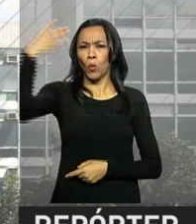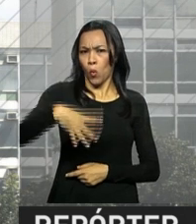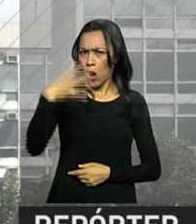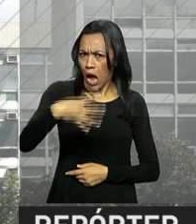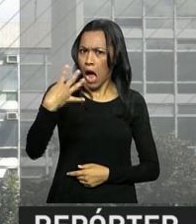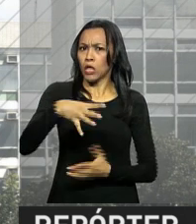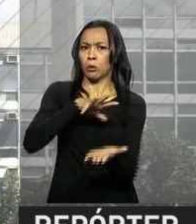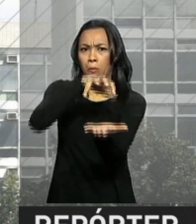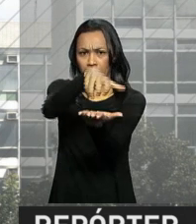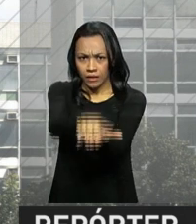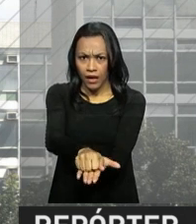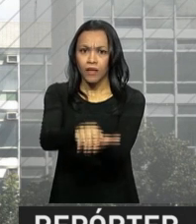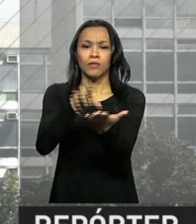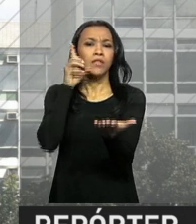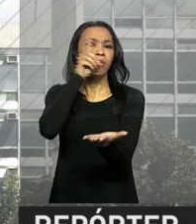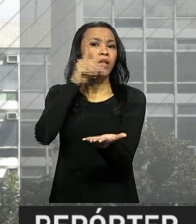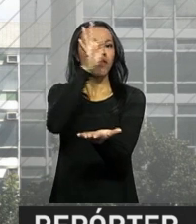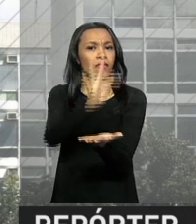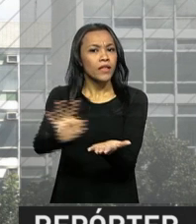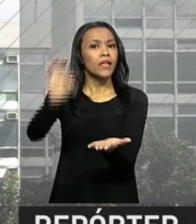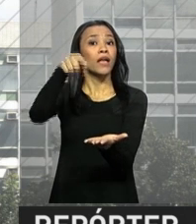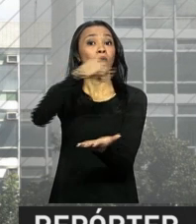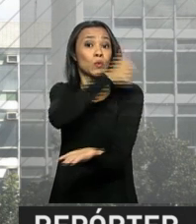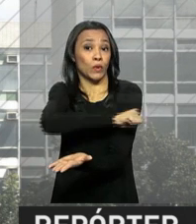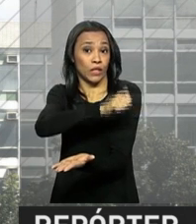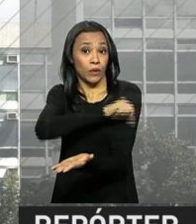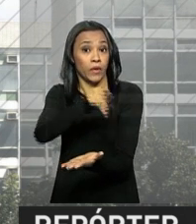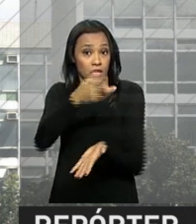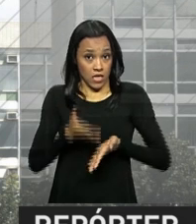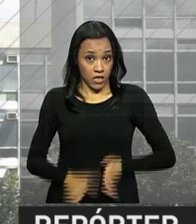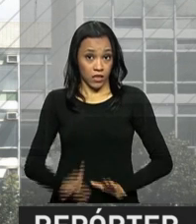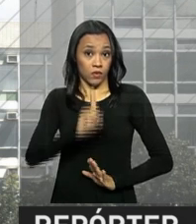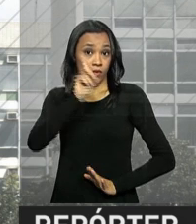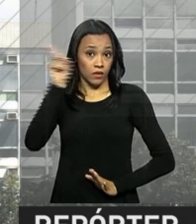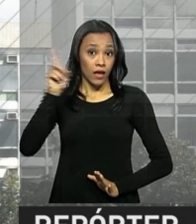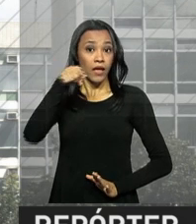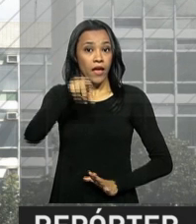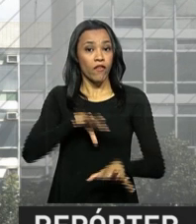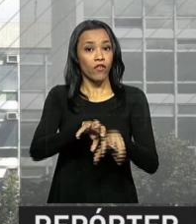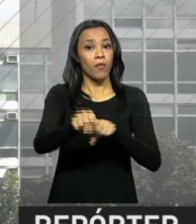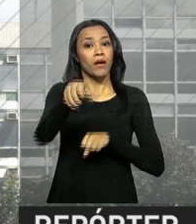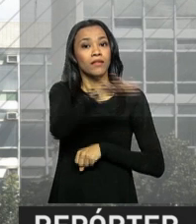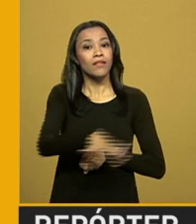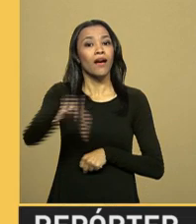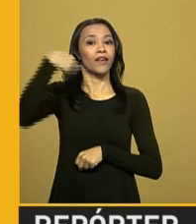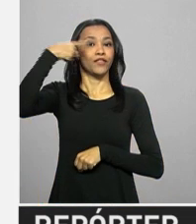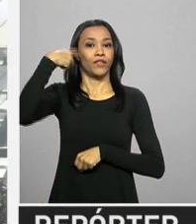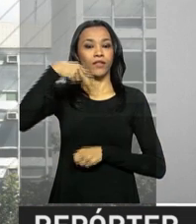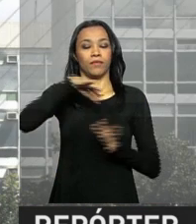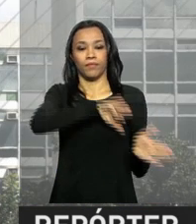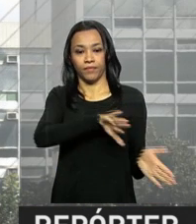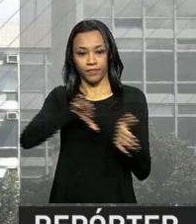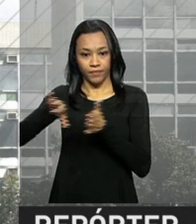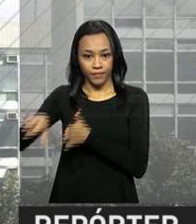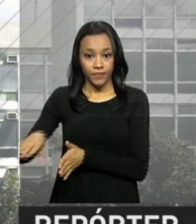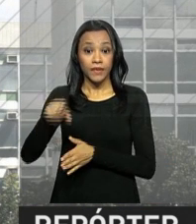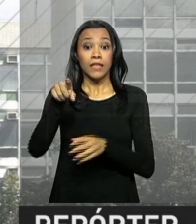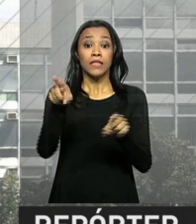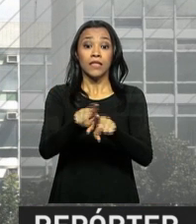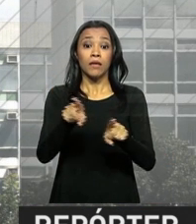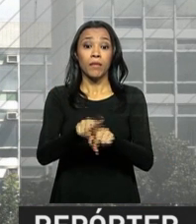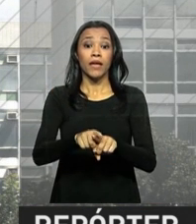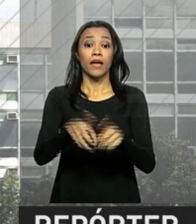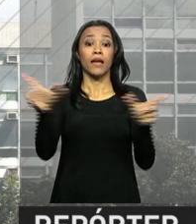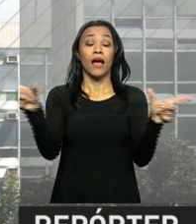deputado federal pelo Rio de Janeiro. Nasceu em Nilópolis, Rio de Janeiro, e é formado em Direito. A Controladoria Geral